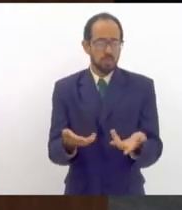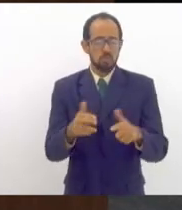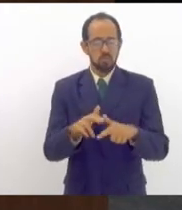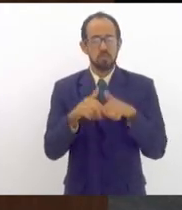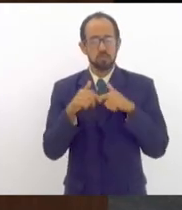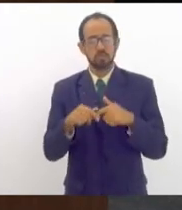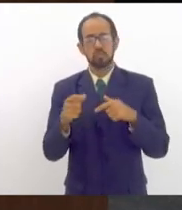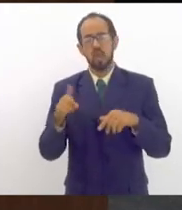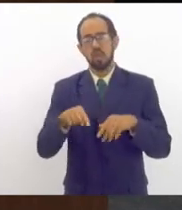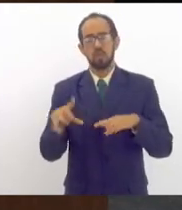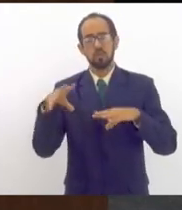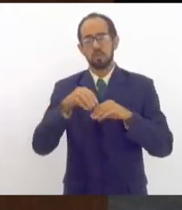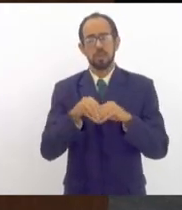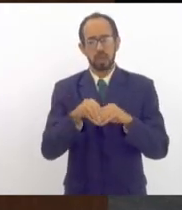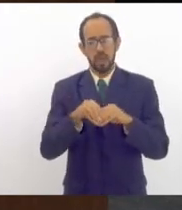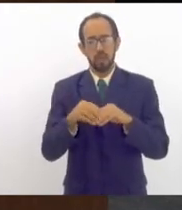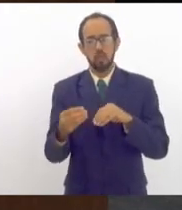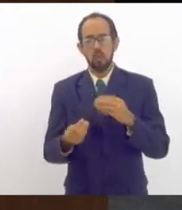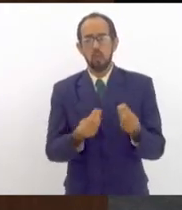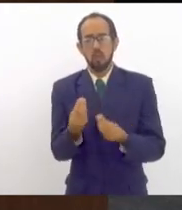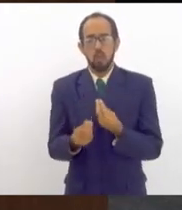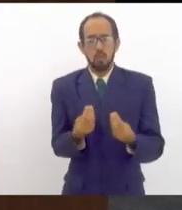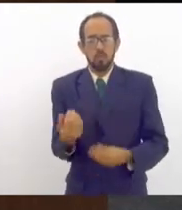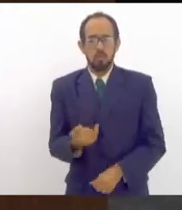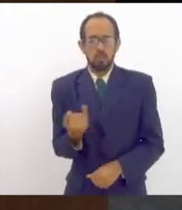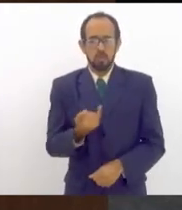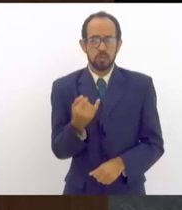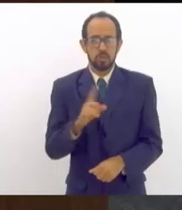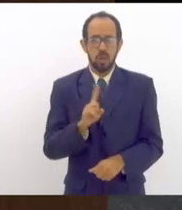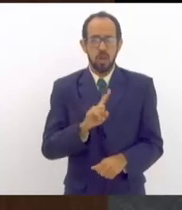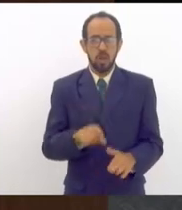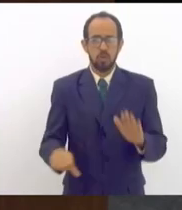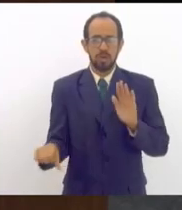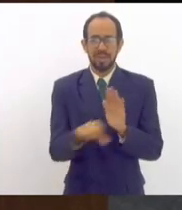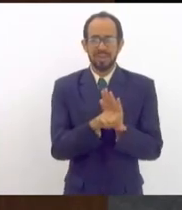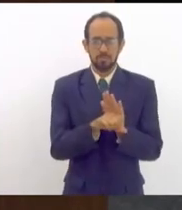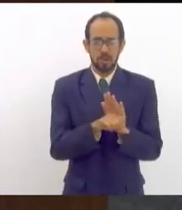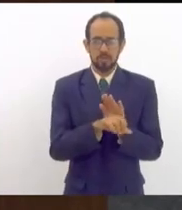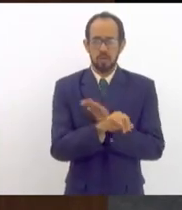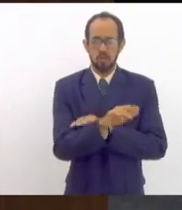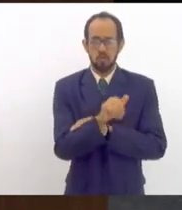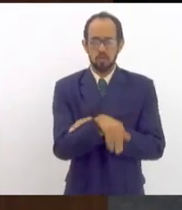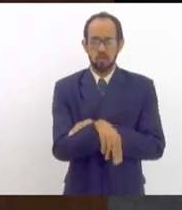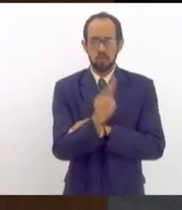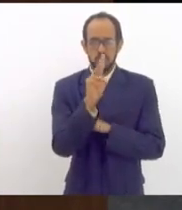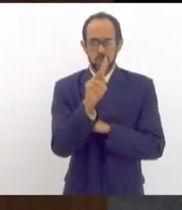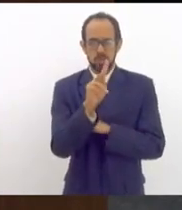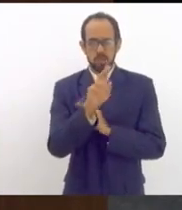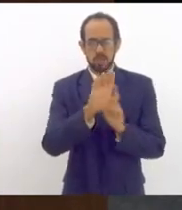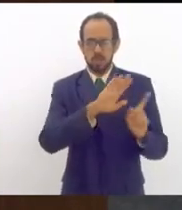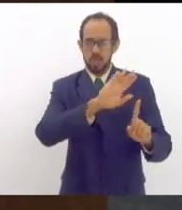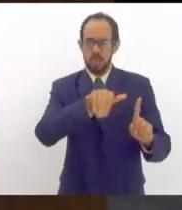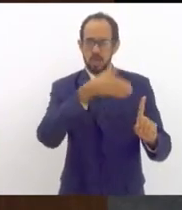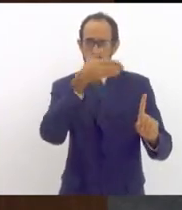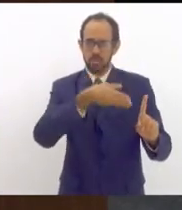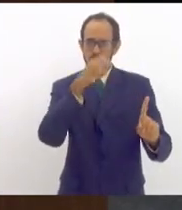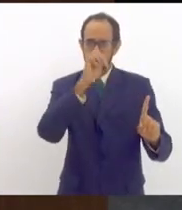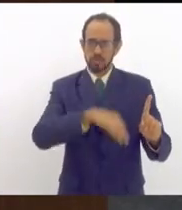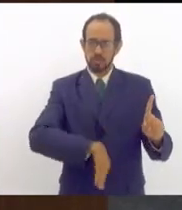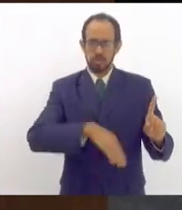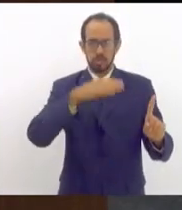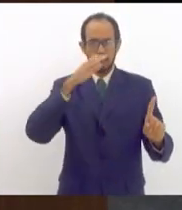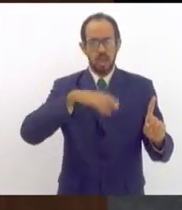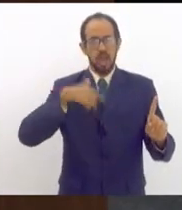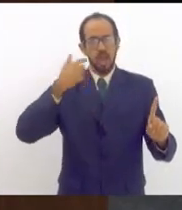que o quanto que é importante a gente não criminalizar o funk reconhecer sim Art que a